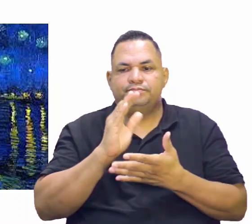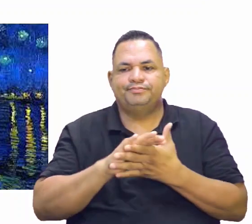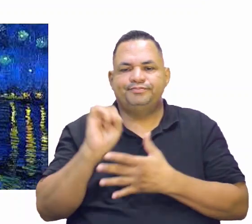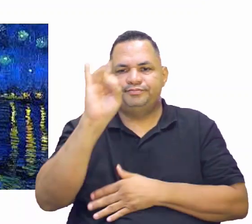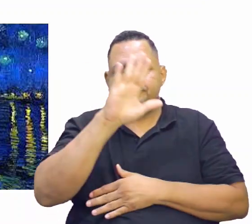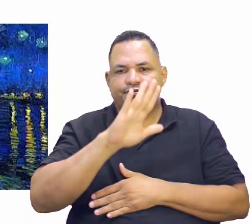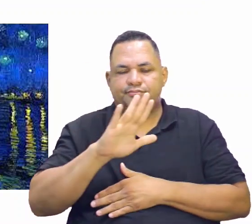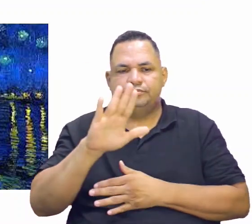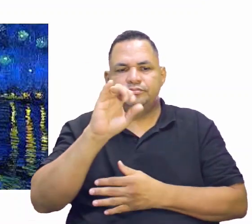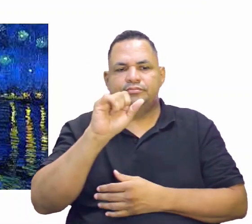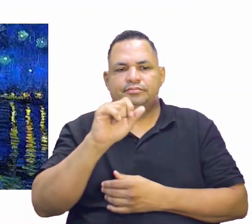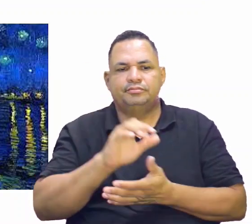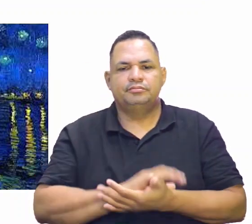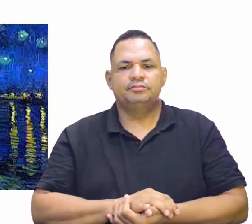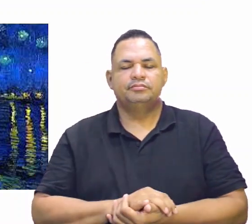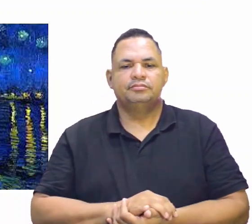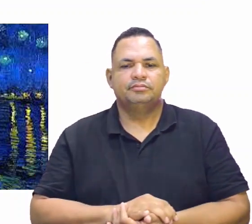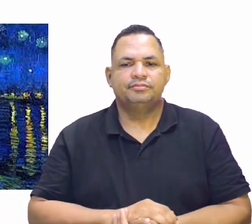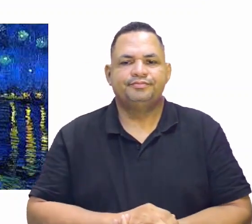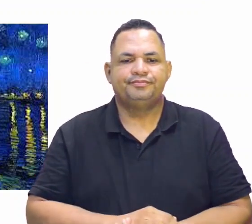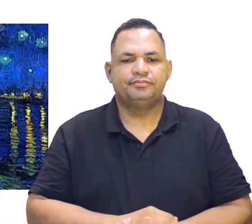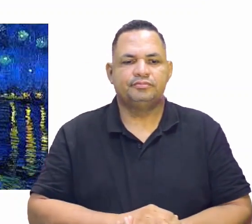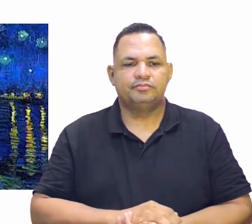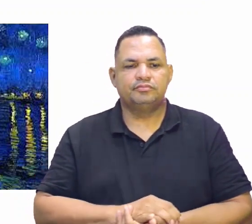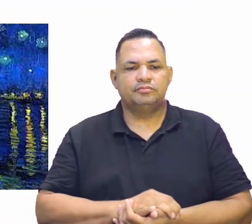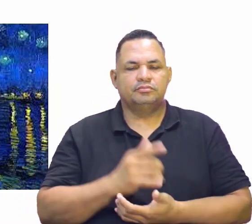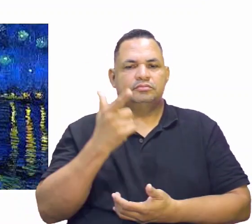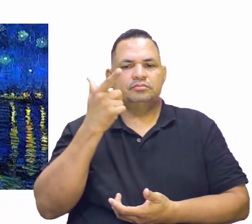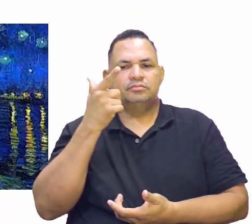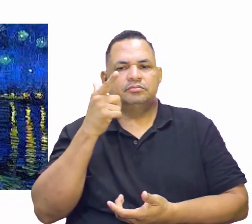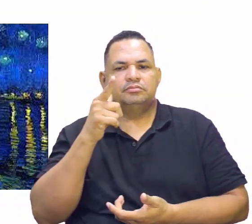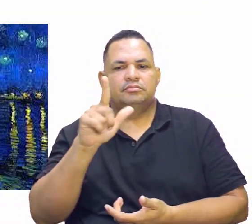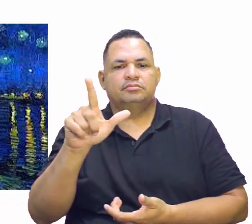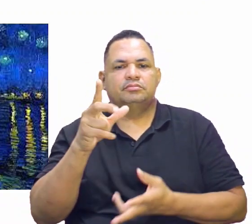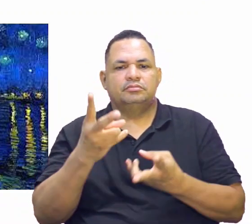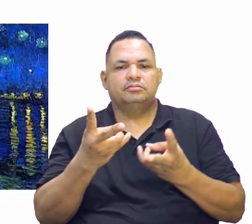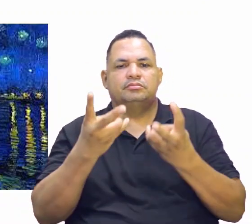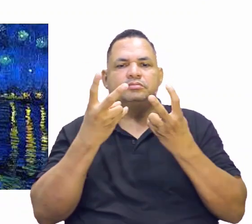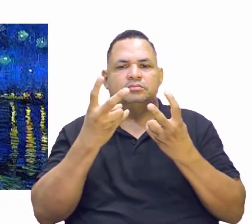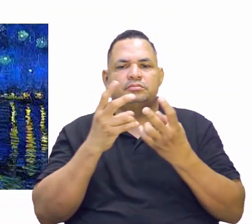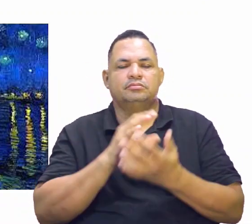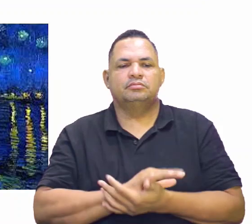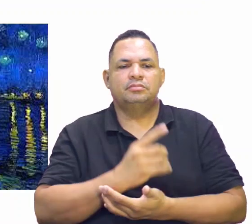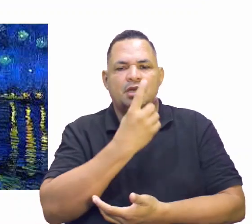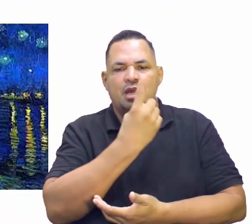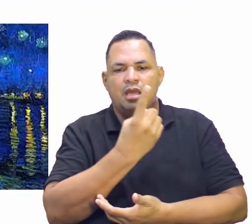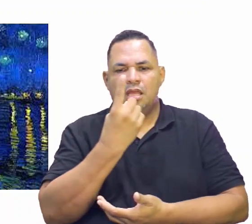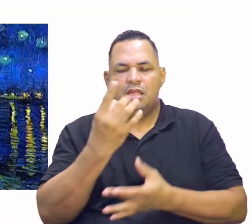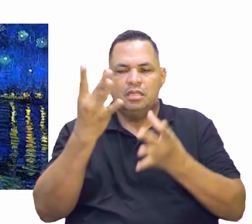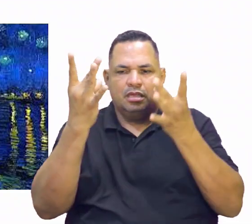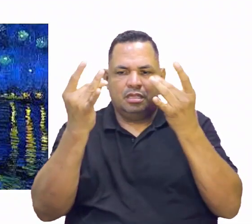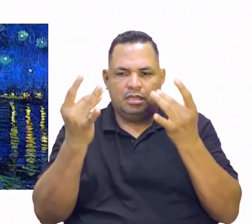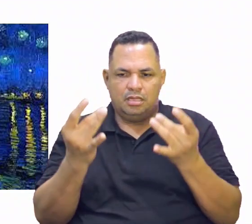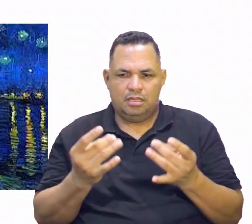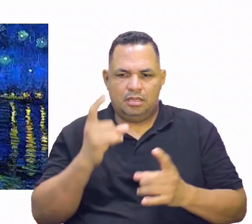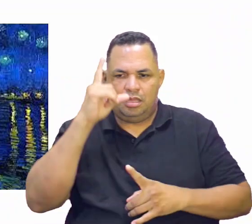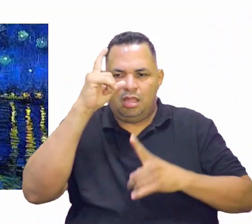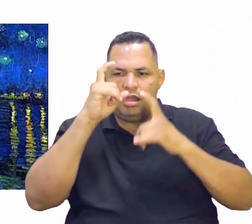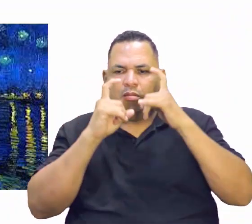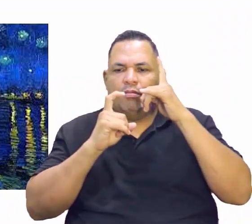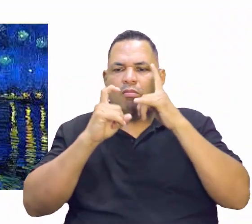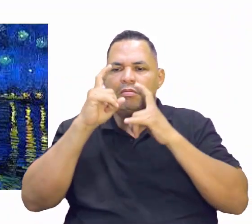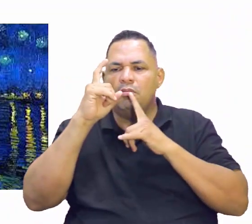literatura, na parte das obras, aí você consegue identificar lá cada detalhe, cada